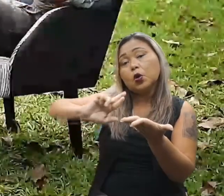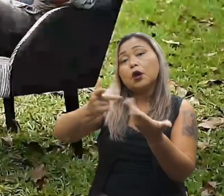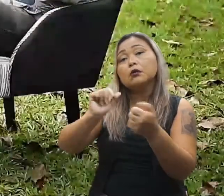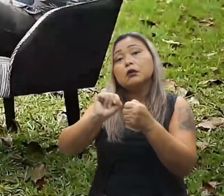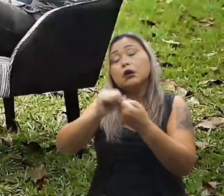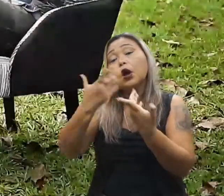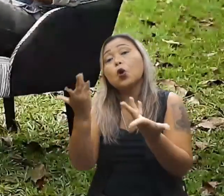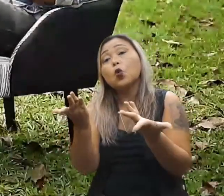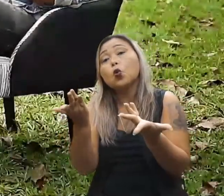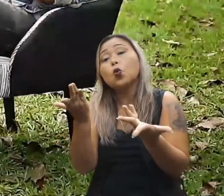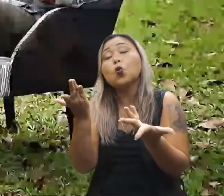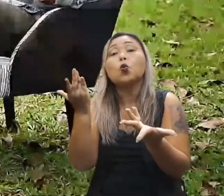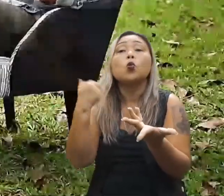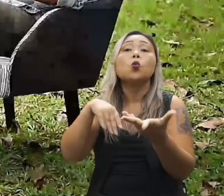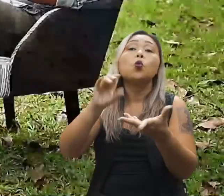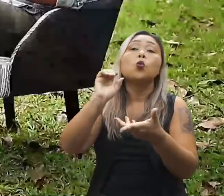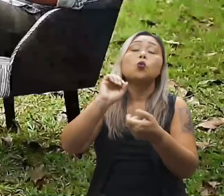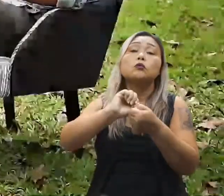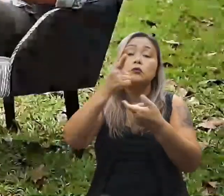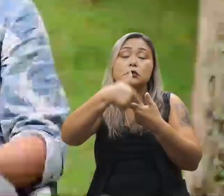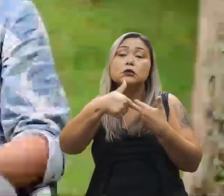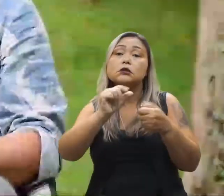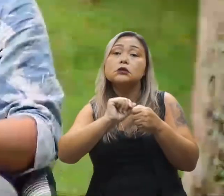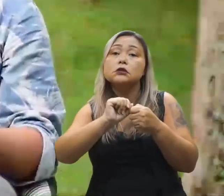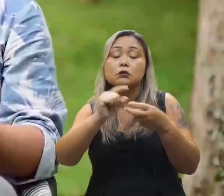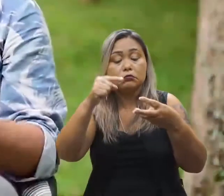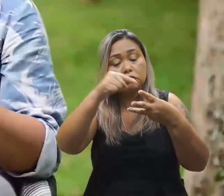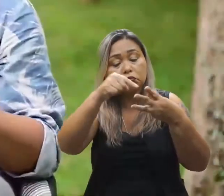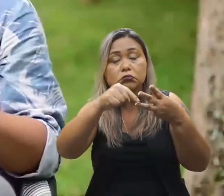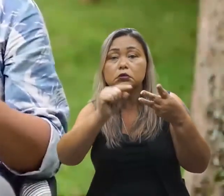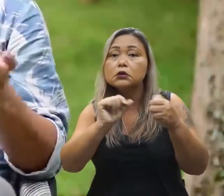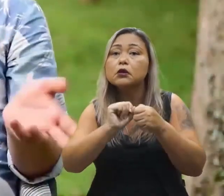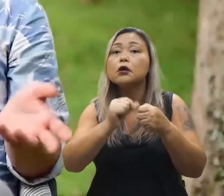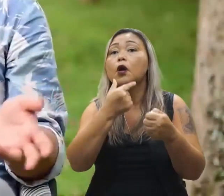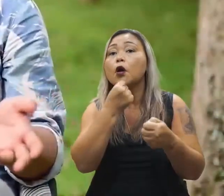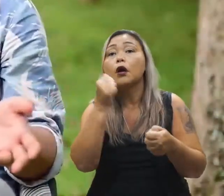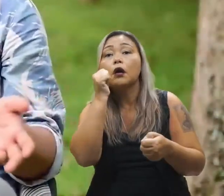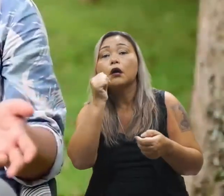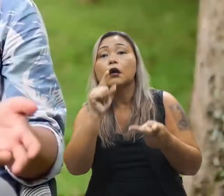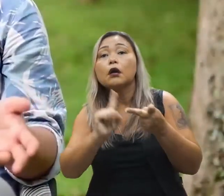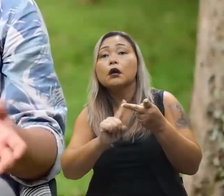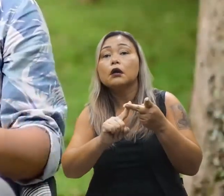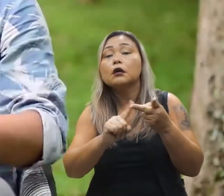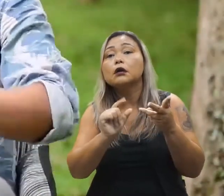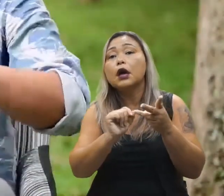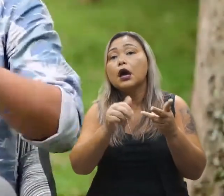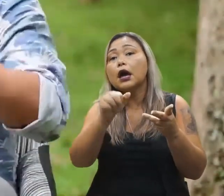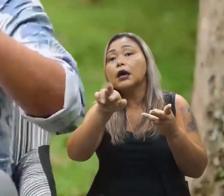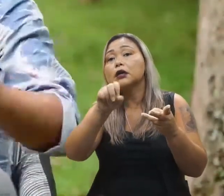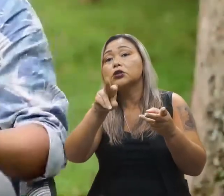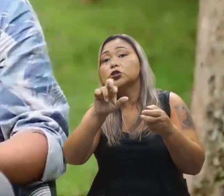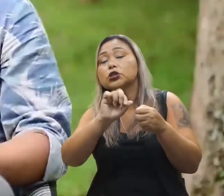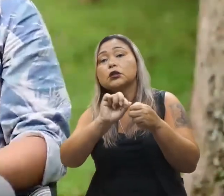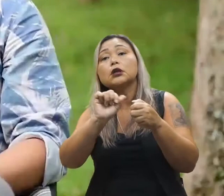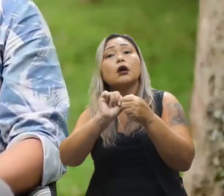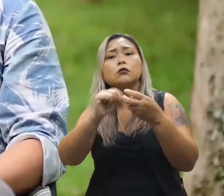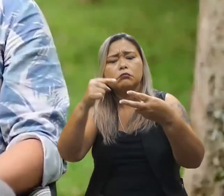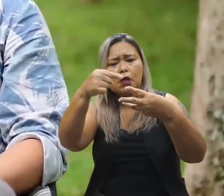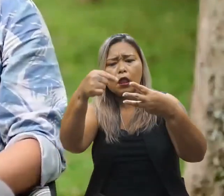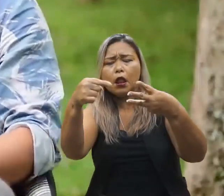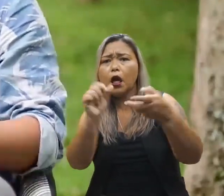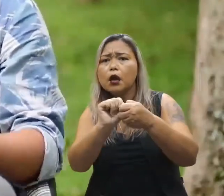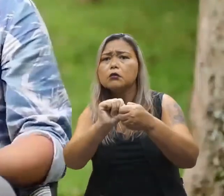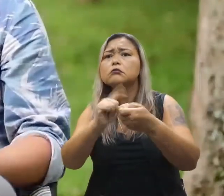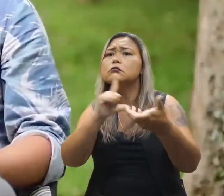né? Na Índia existem 3 gêneros, né? Tem o homem, tem a mulher e tem a hijra. Então, assim, estabelecer um mínimo